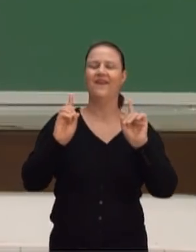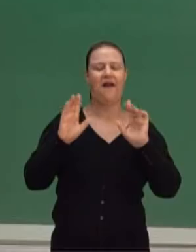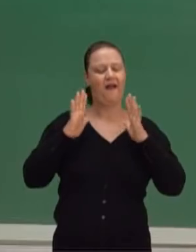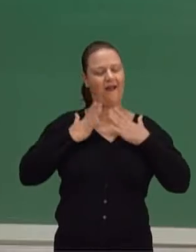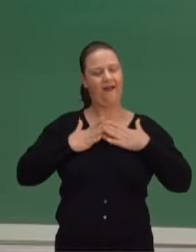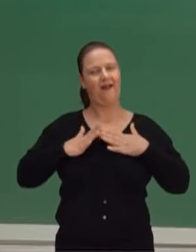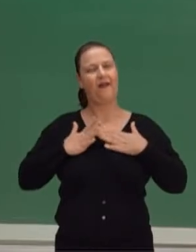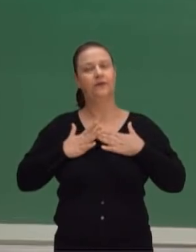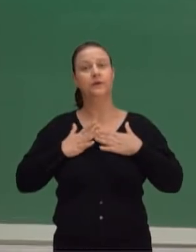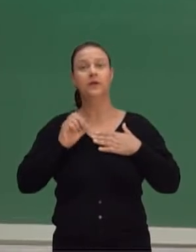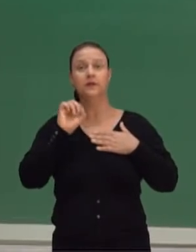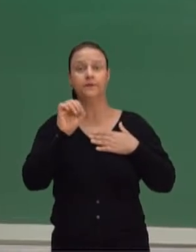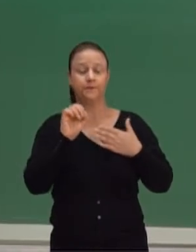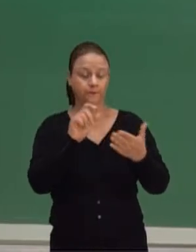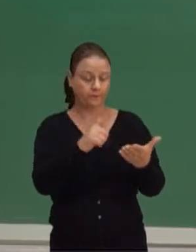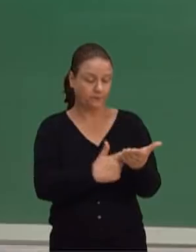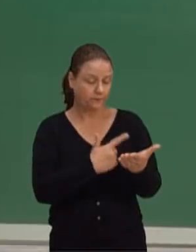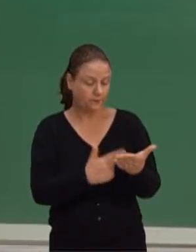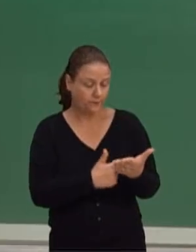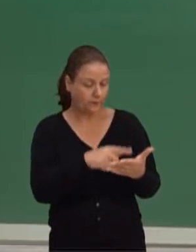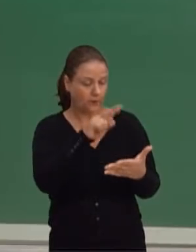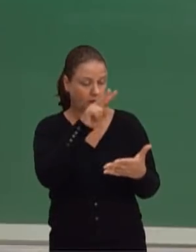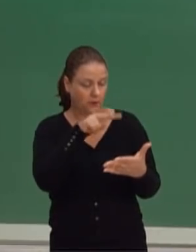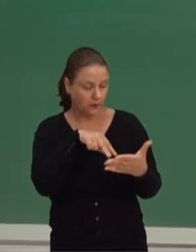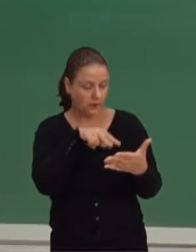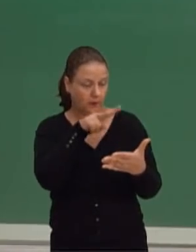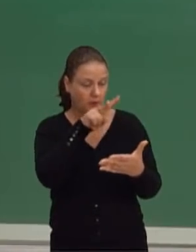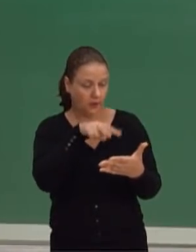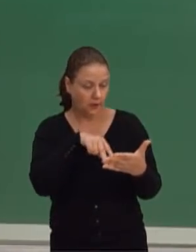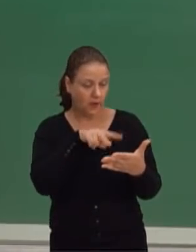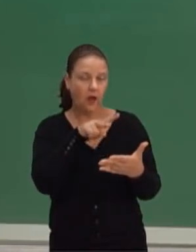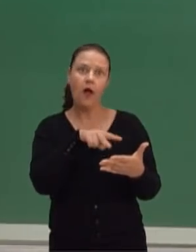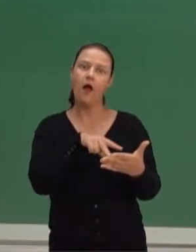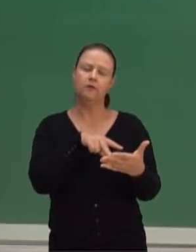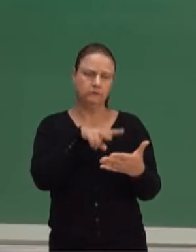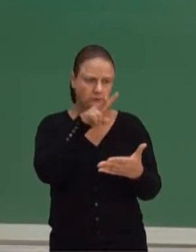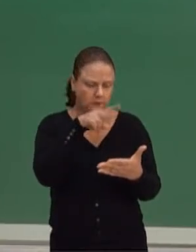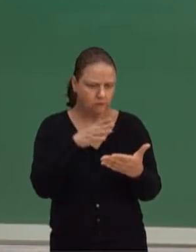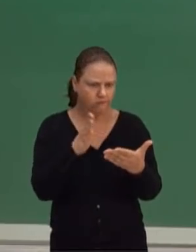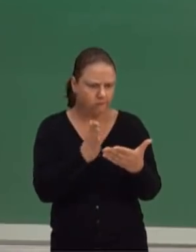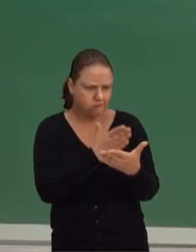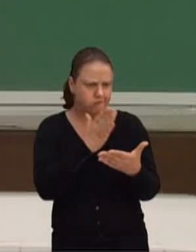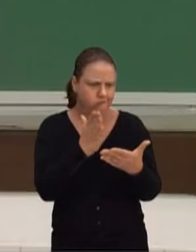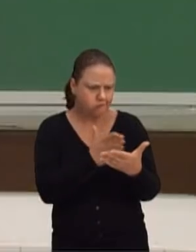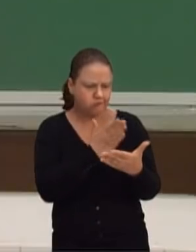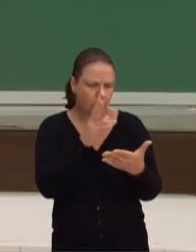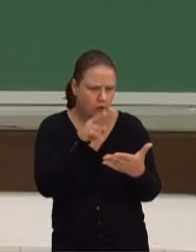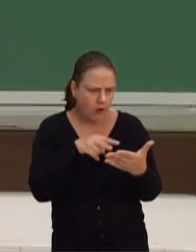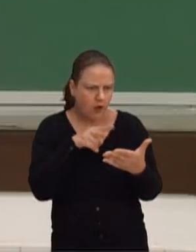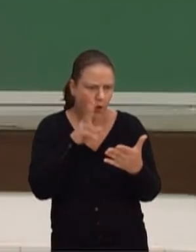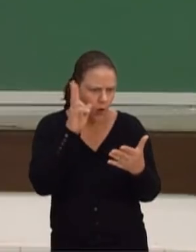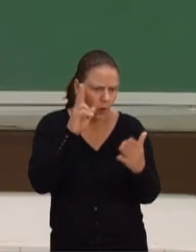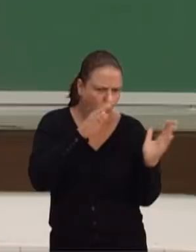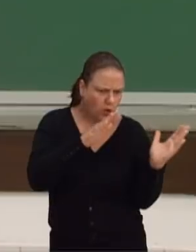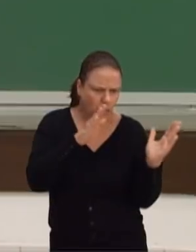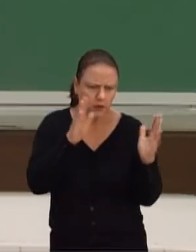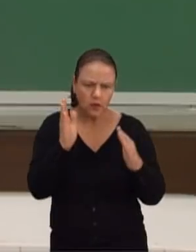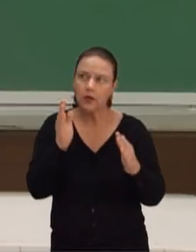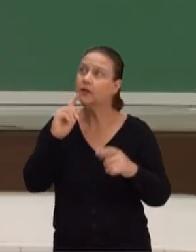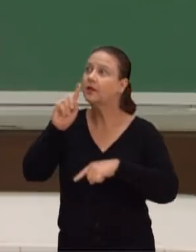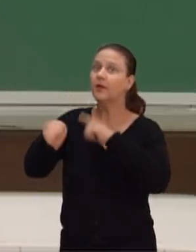aquele livrinho, quando você for contar essa história para alguém, para sua mãe, para o seu pai, para o seu colega, você vai, aconteceu